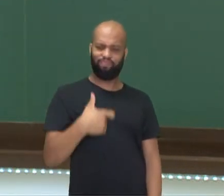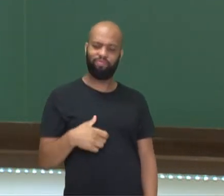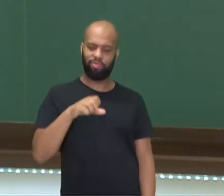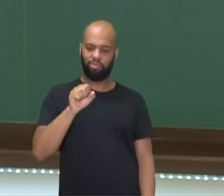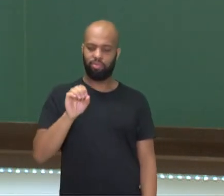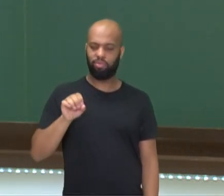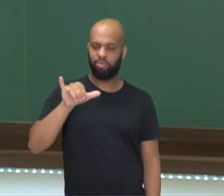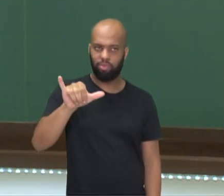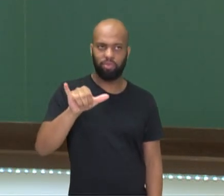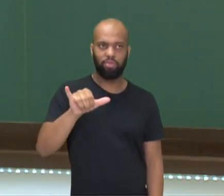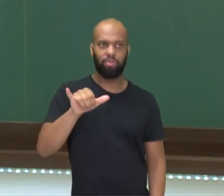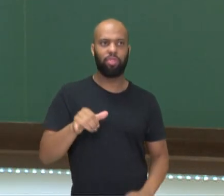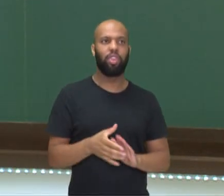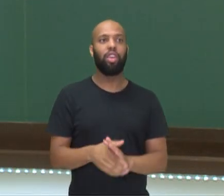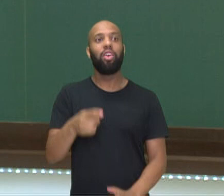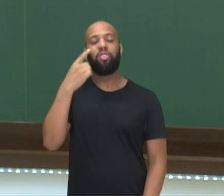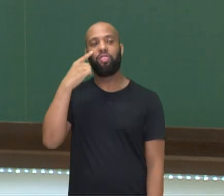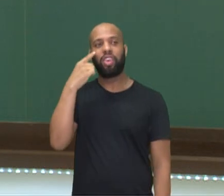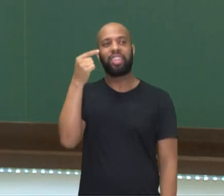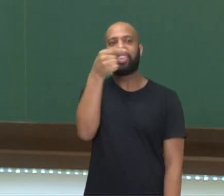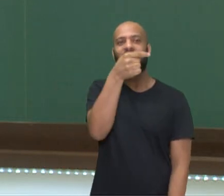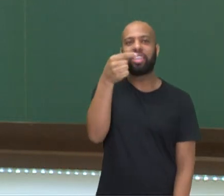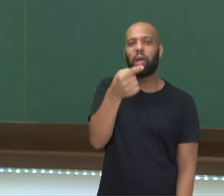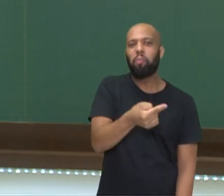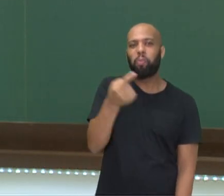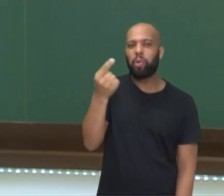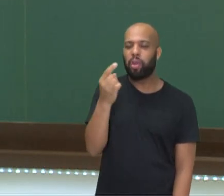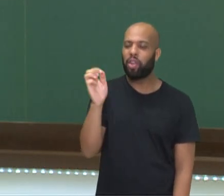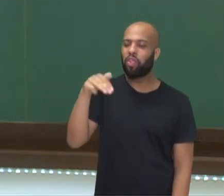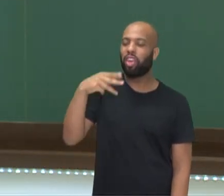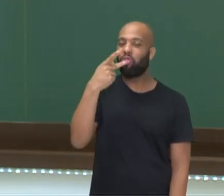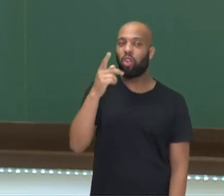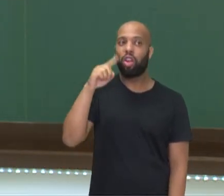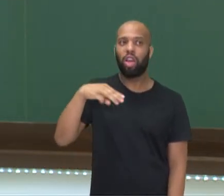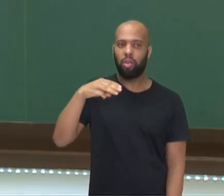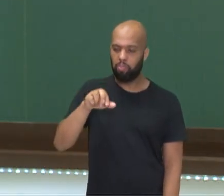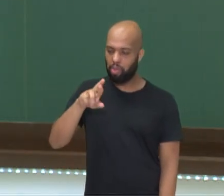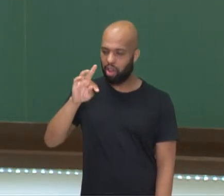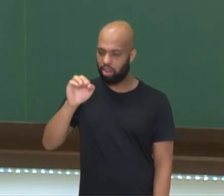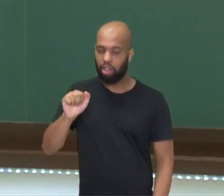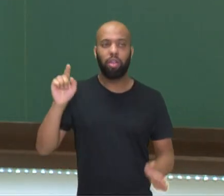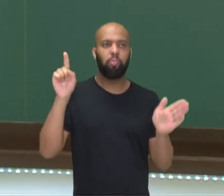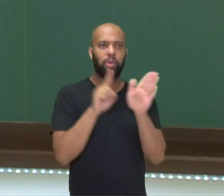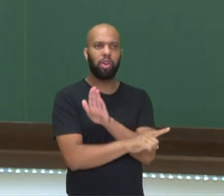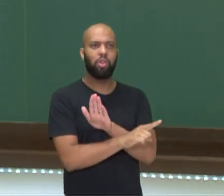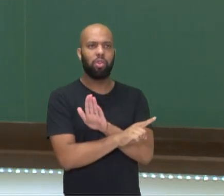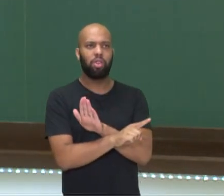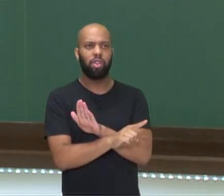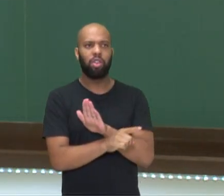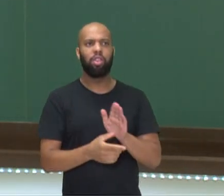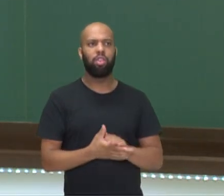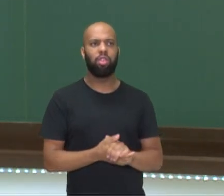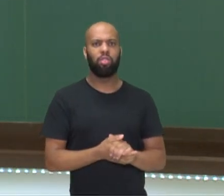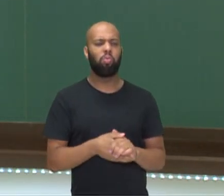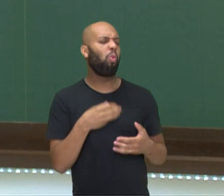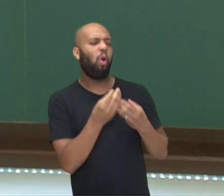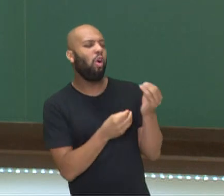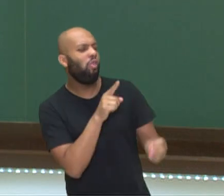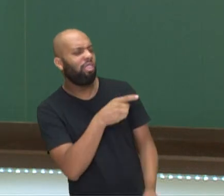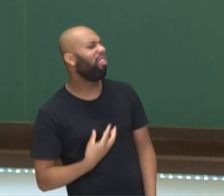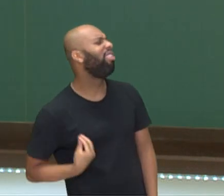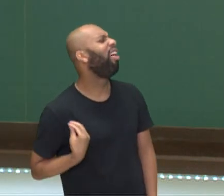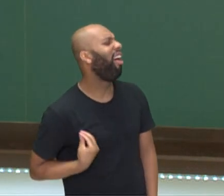nesse travessão quem falou foi a Marta. E ela pergunta para outra pessoa, que tal? Ou seja, como é que você